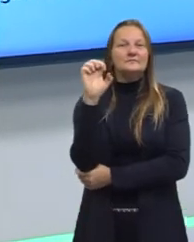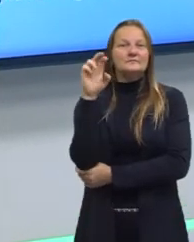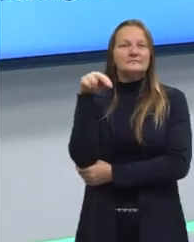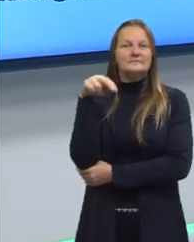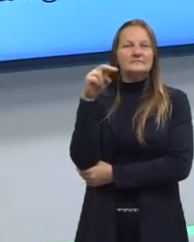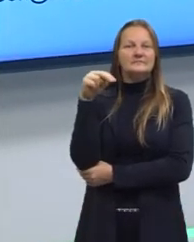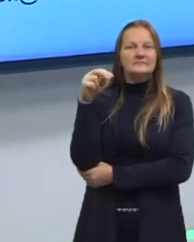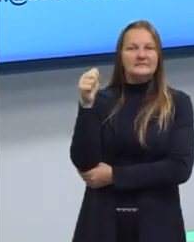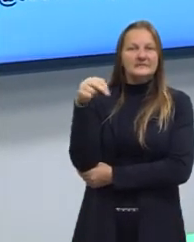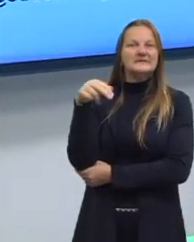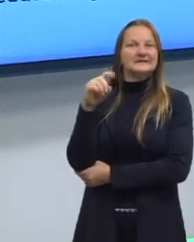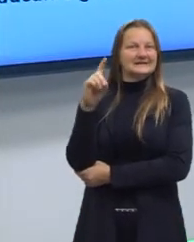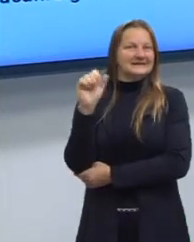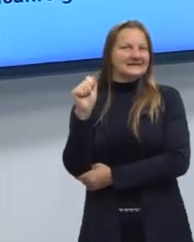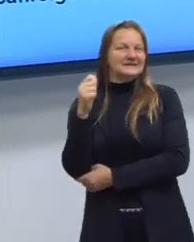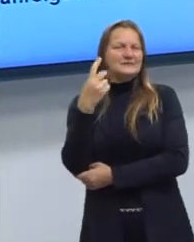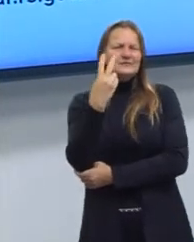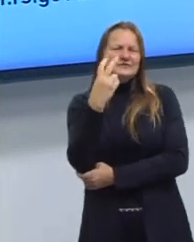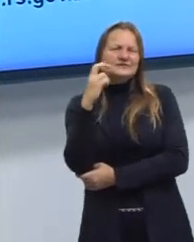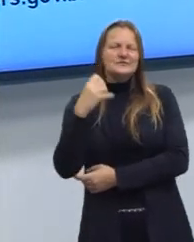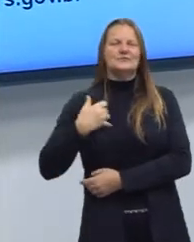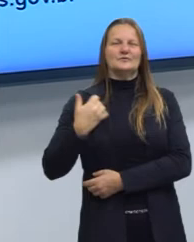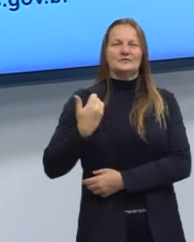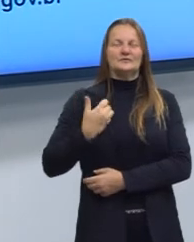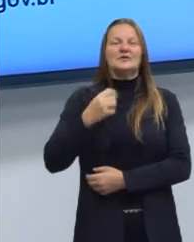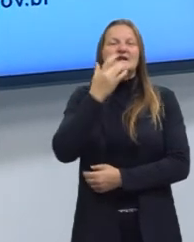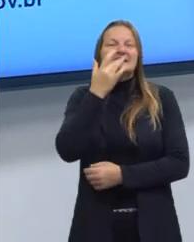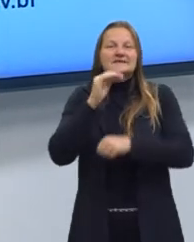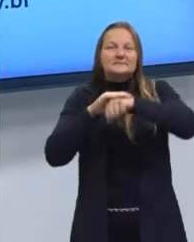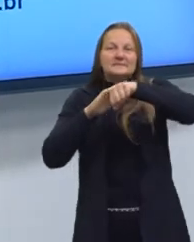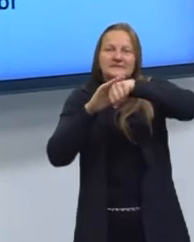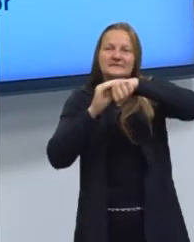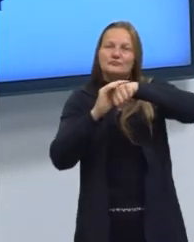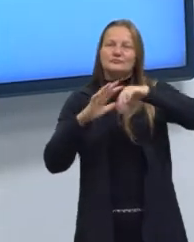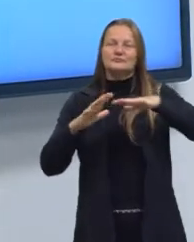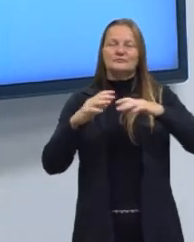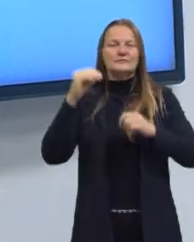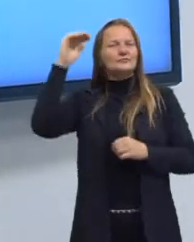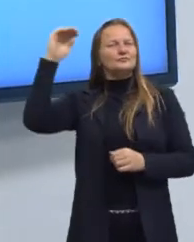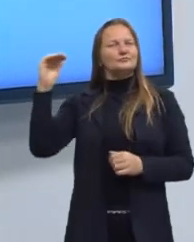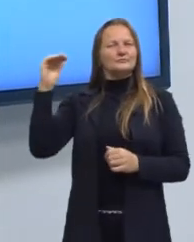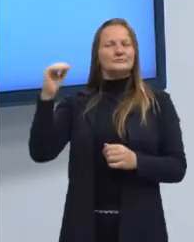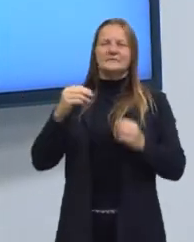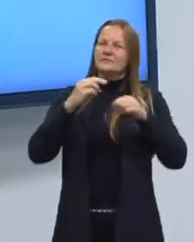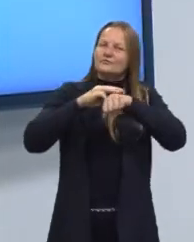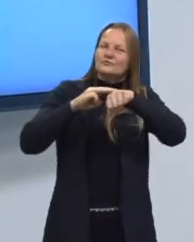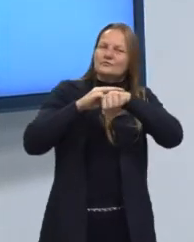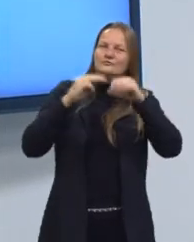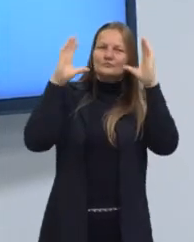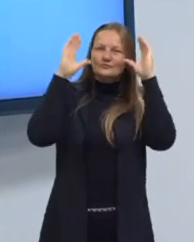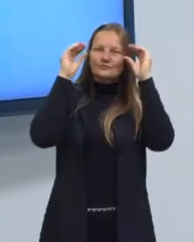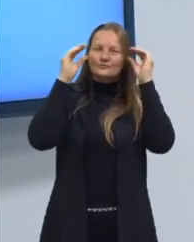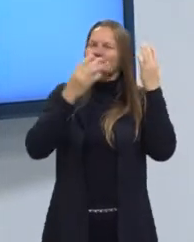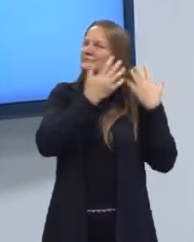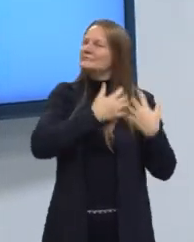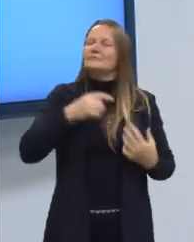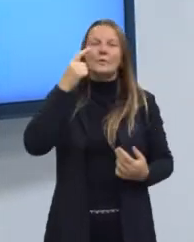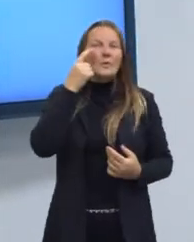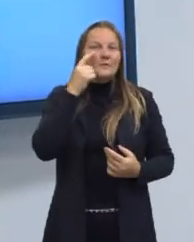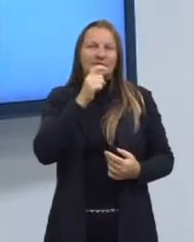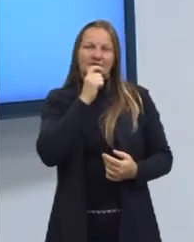tenho 25 anos sou branca de baixa estatura cabelos castanhos escuros olhos verdes